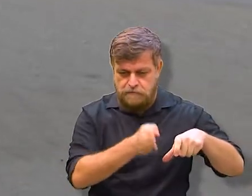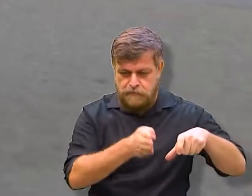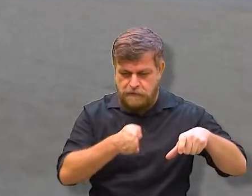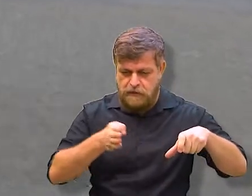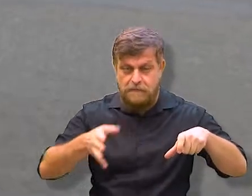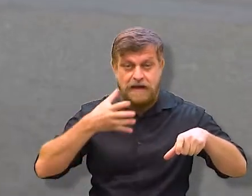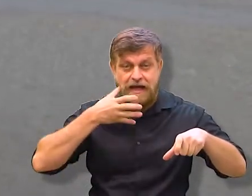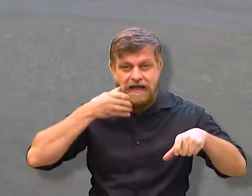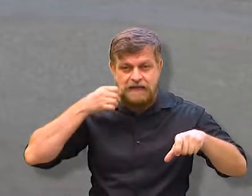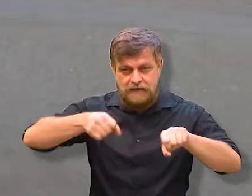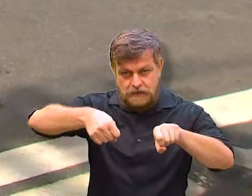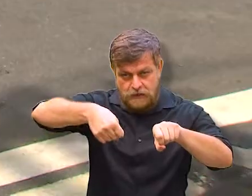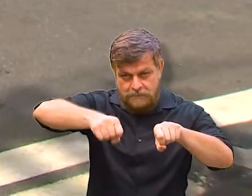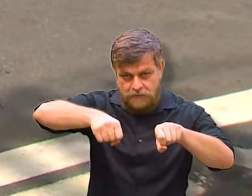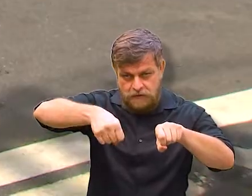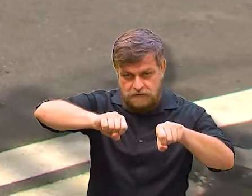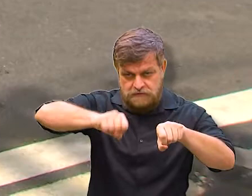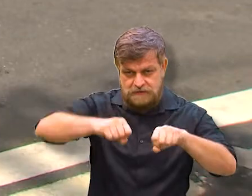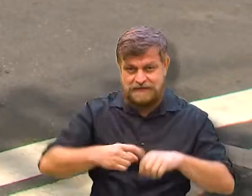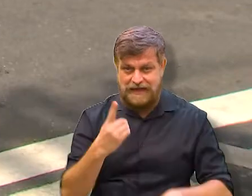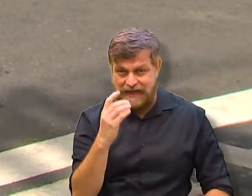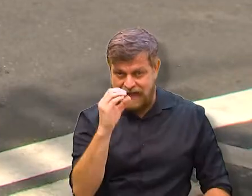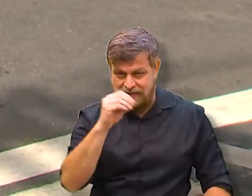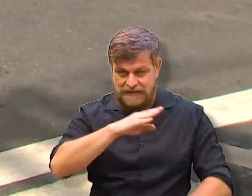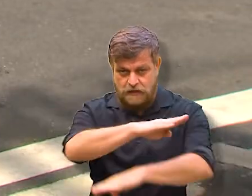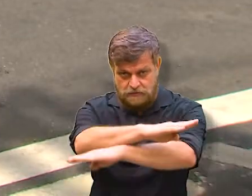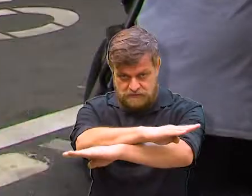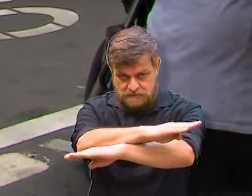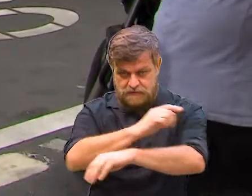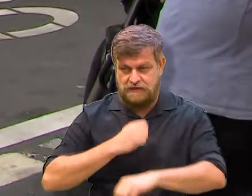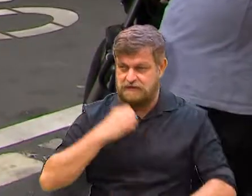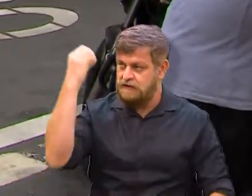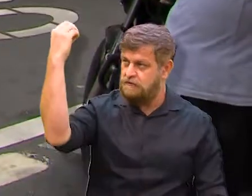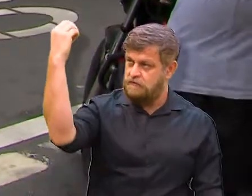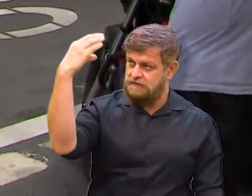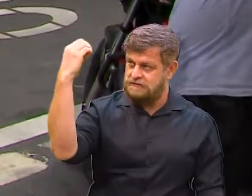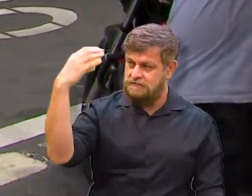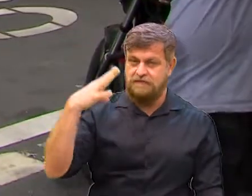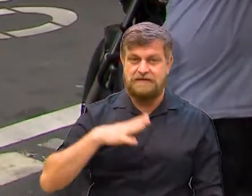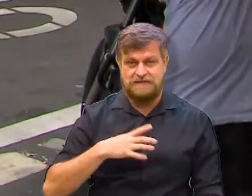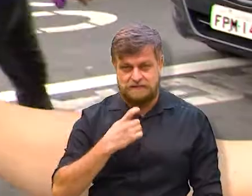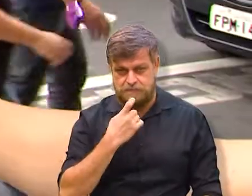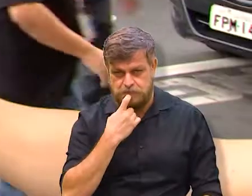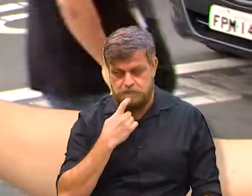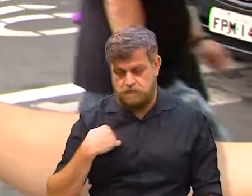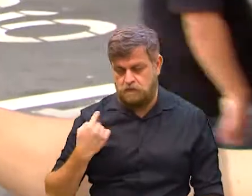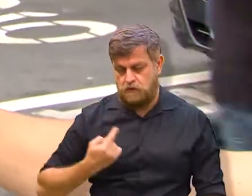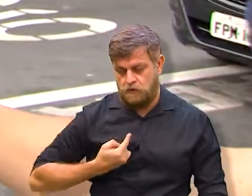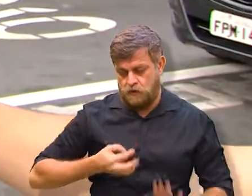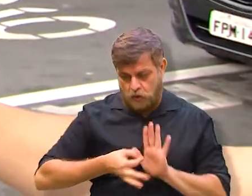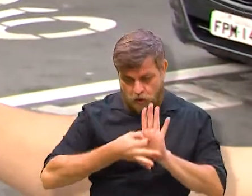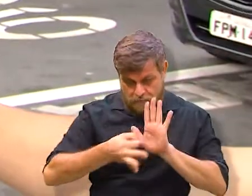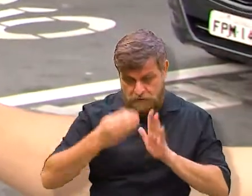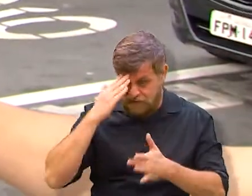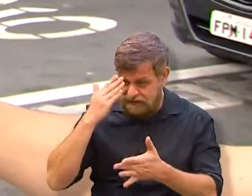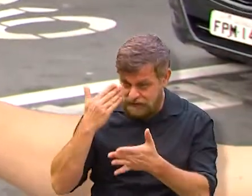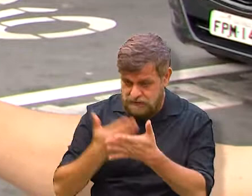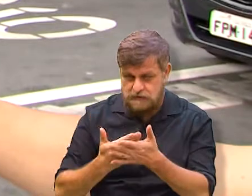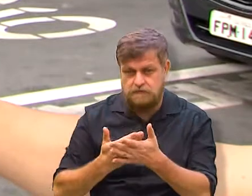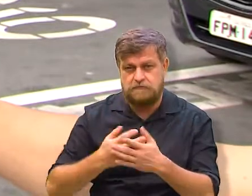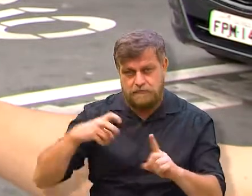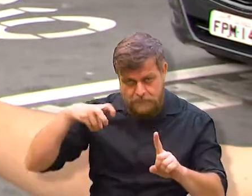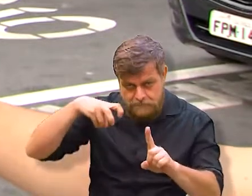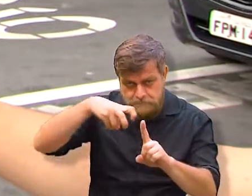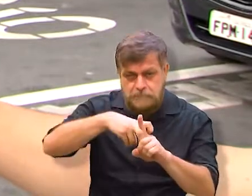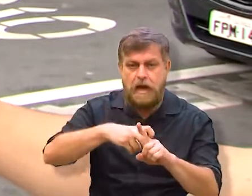da área reservada para motociclistas em 10 cruzamentos semaforizados da cidade Nós acreditamos que isso